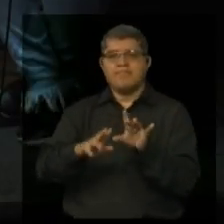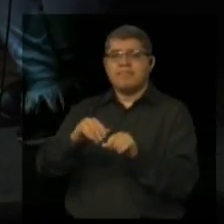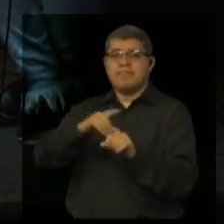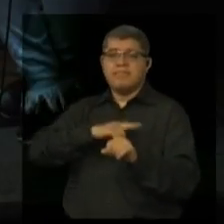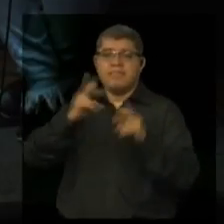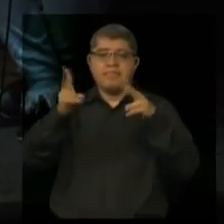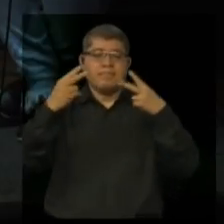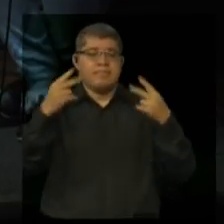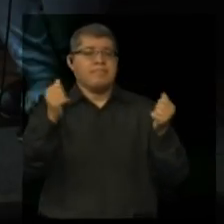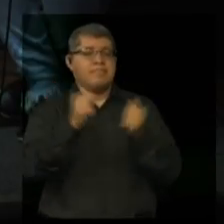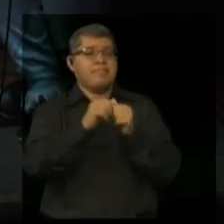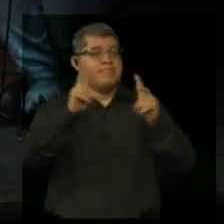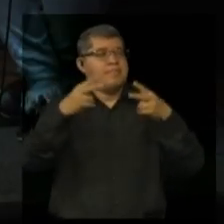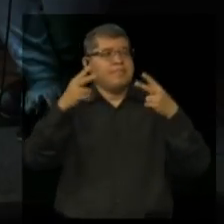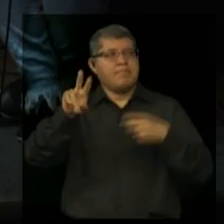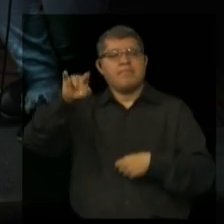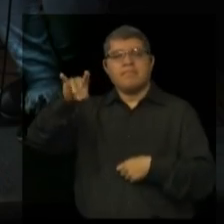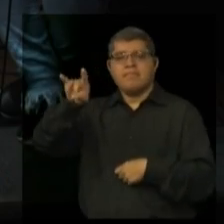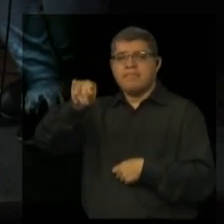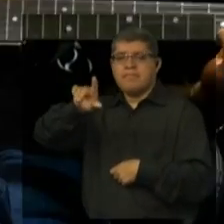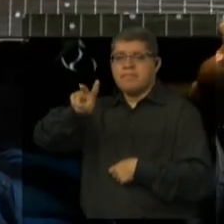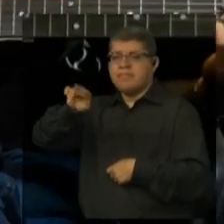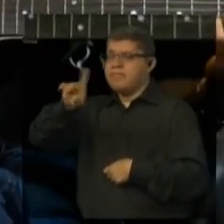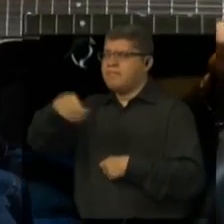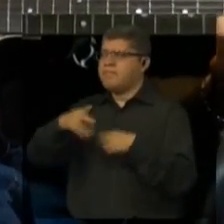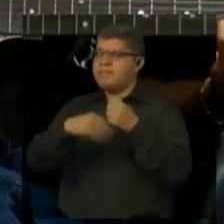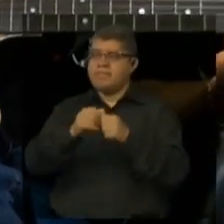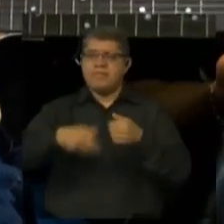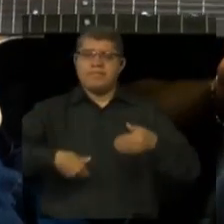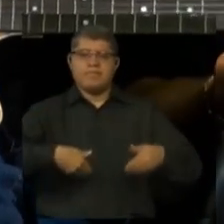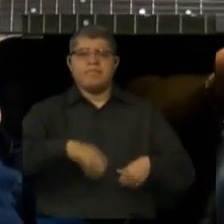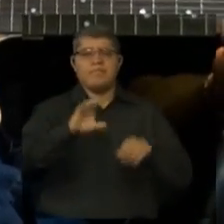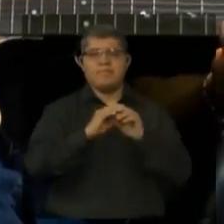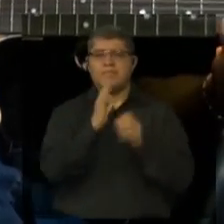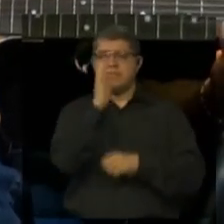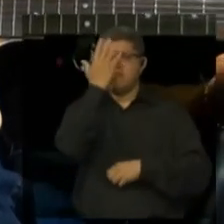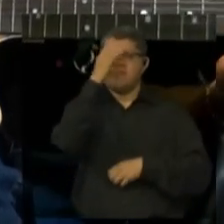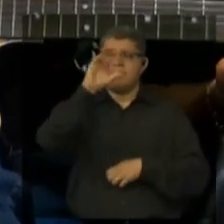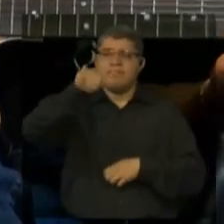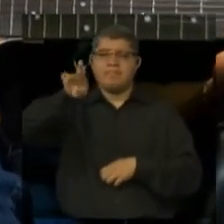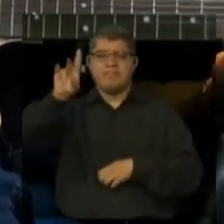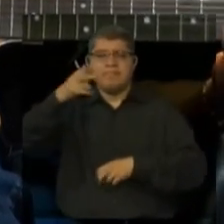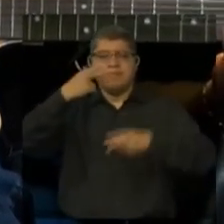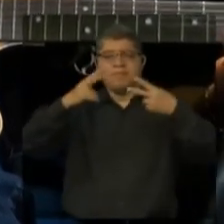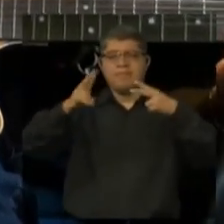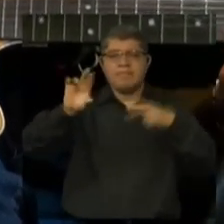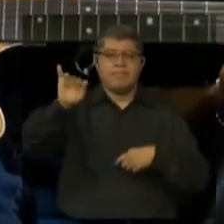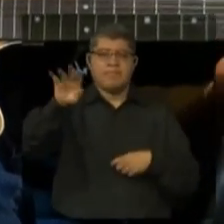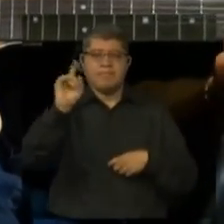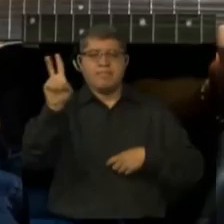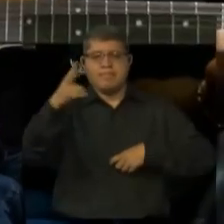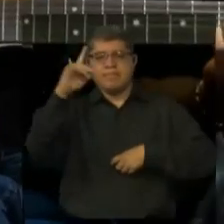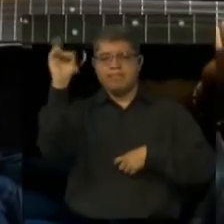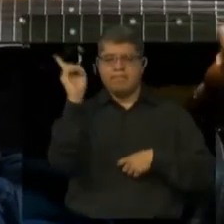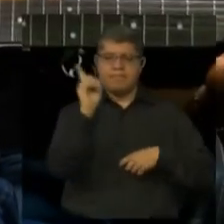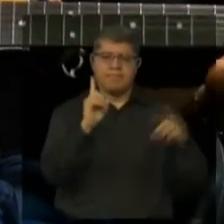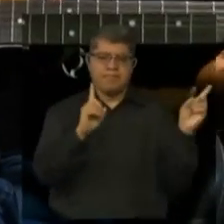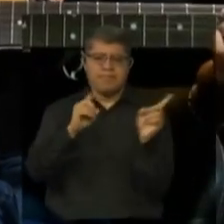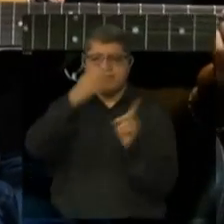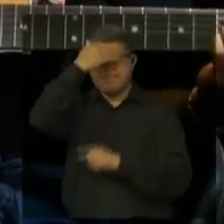Tem a ventania, tem o vendaval. Esquecer a fome, tem o carnaval. Tem a ventania, tem o